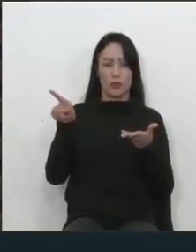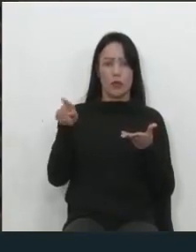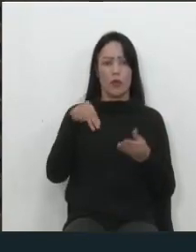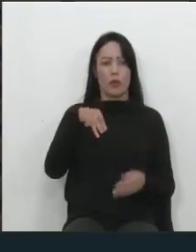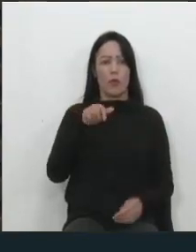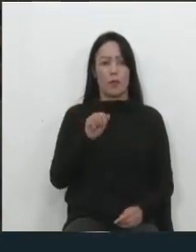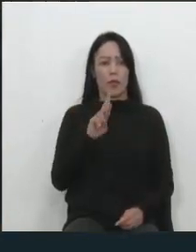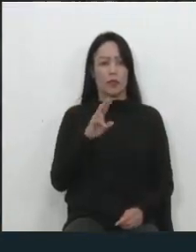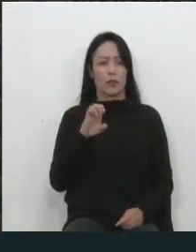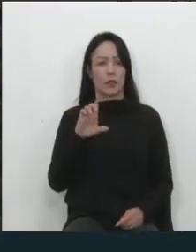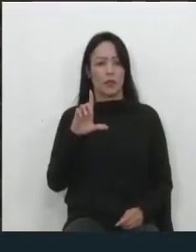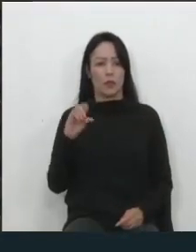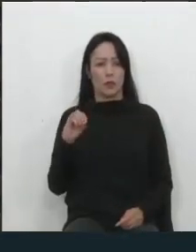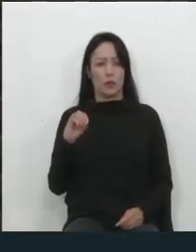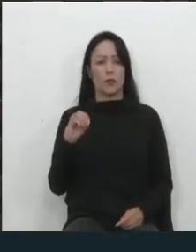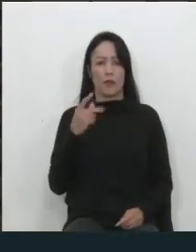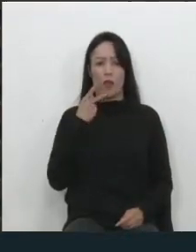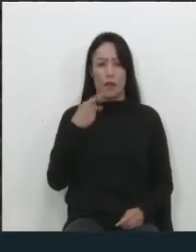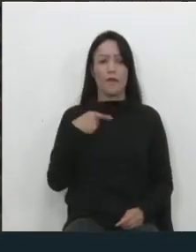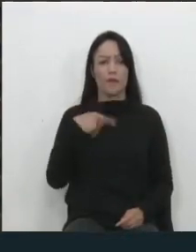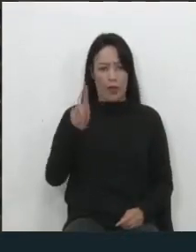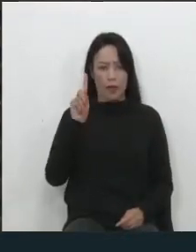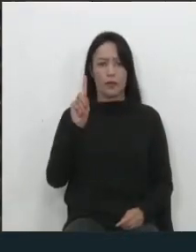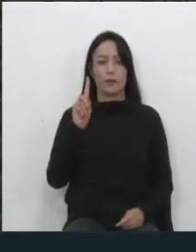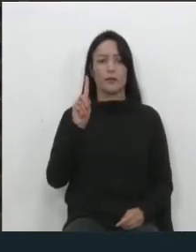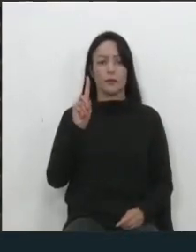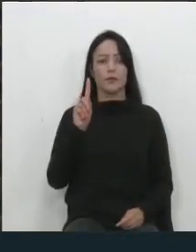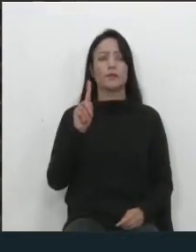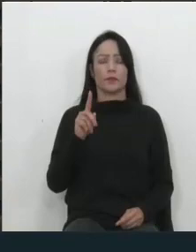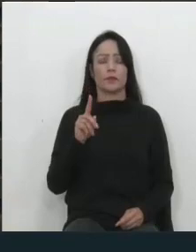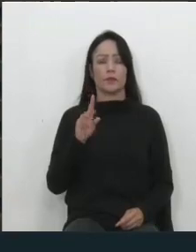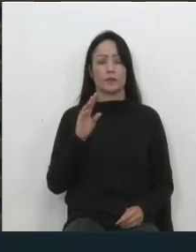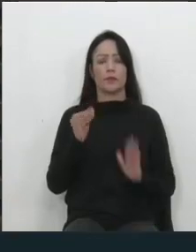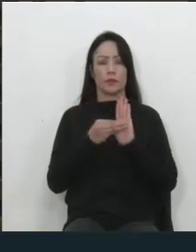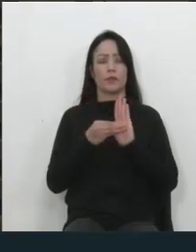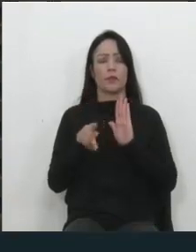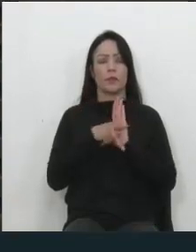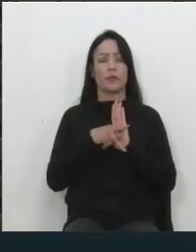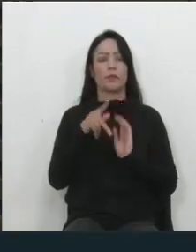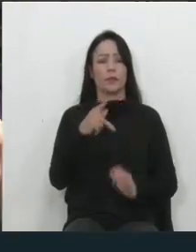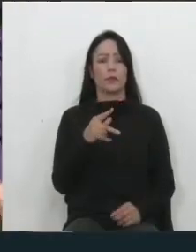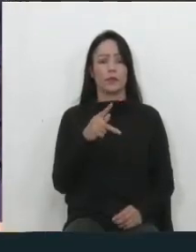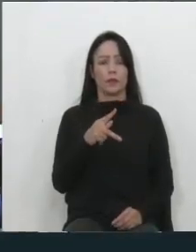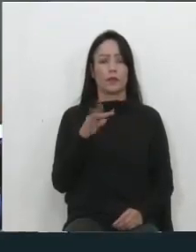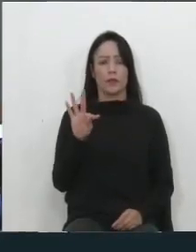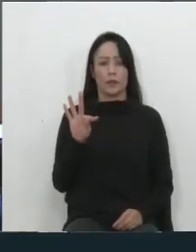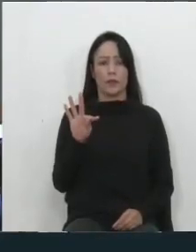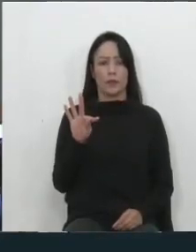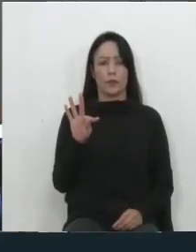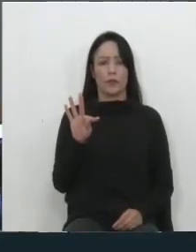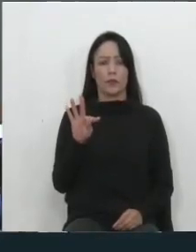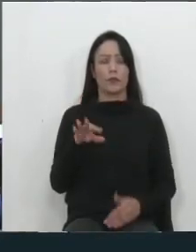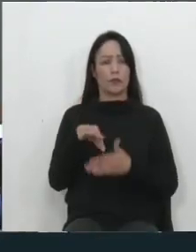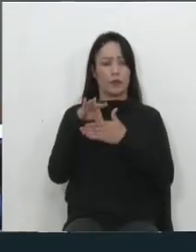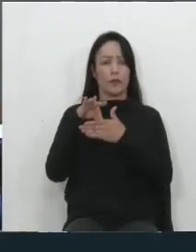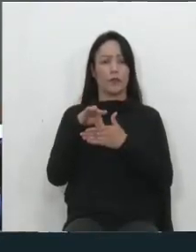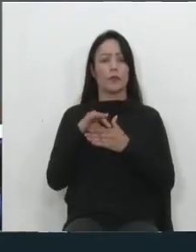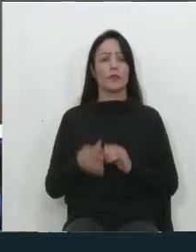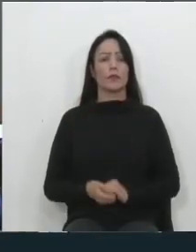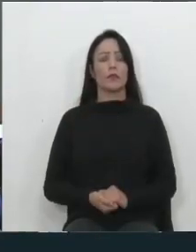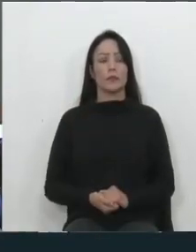ele... Registrado, vereador Marcelo Seminaldo, pelo Partido dos Trabalhadores, indicação da liderança do partido.